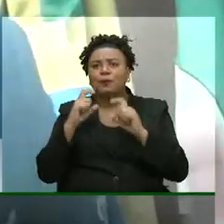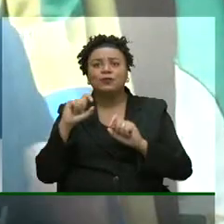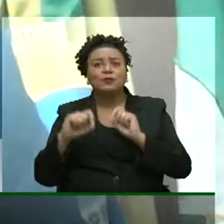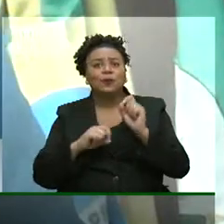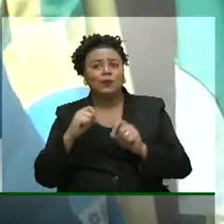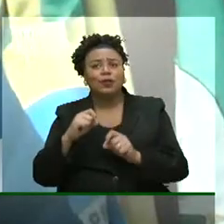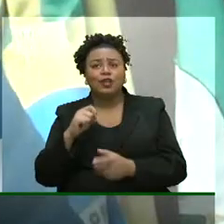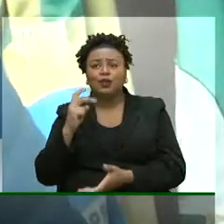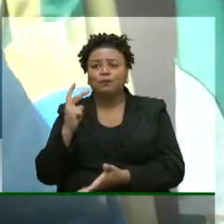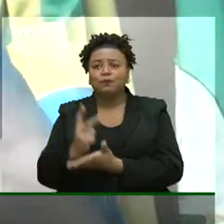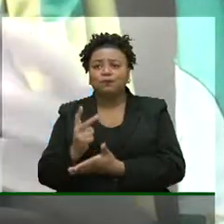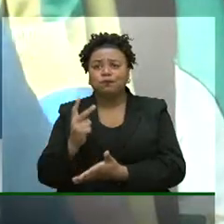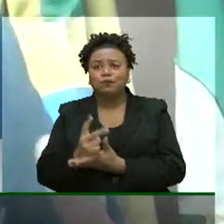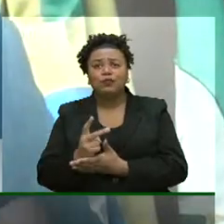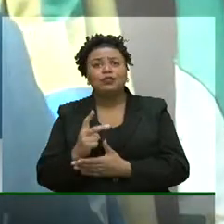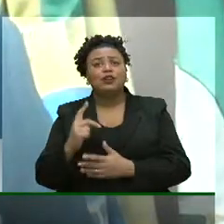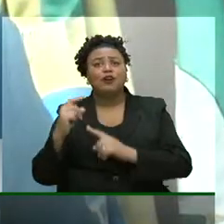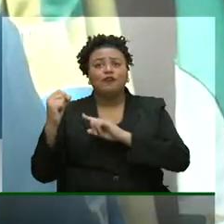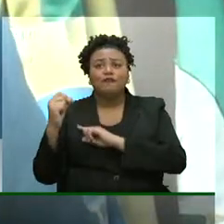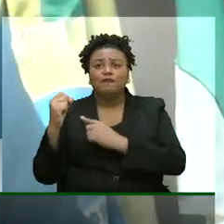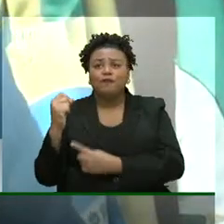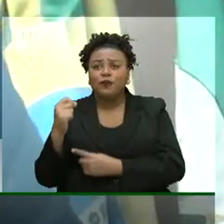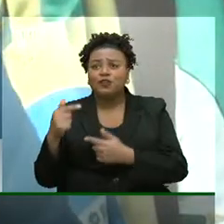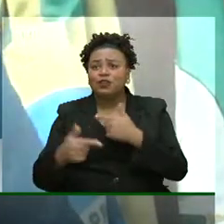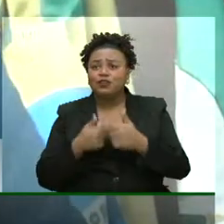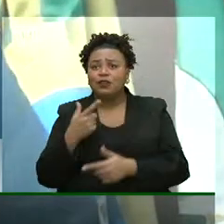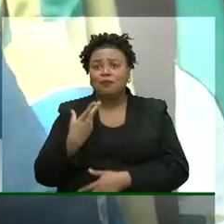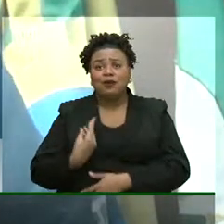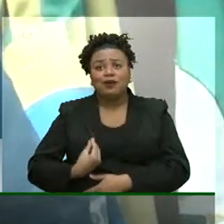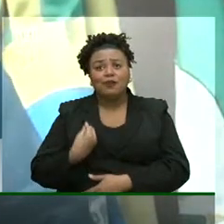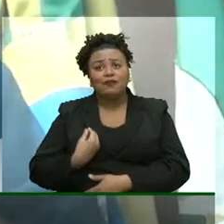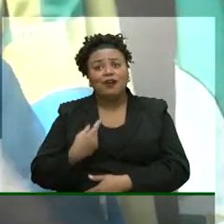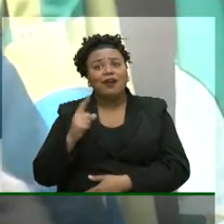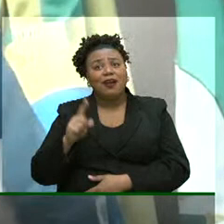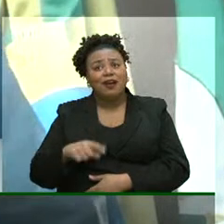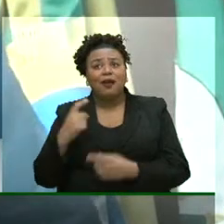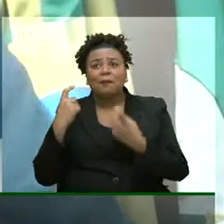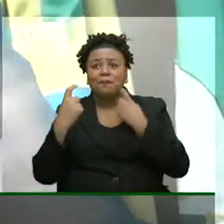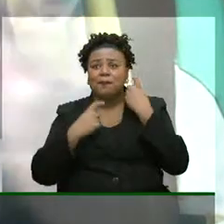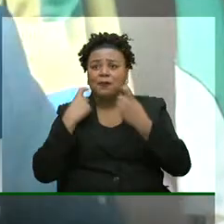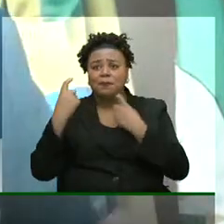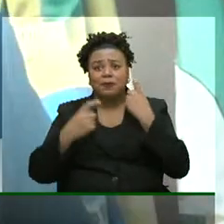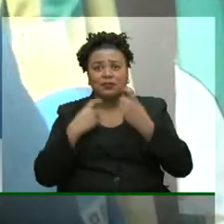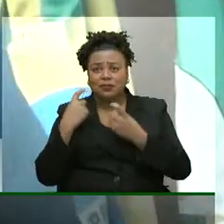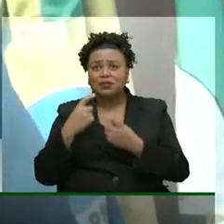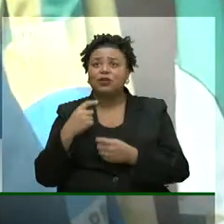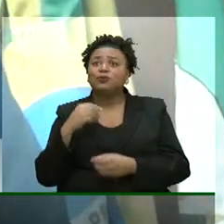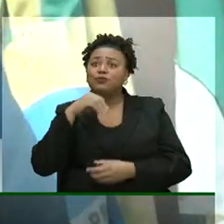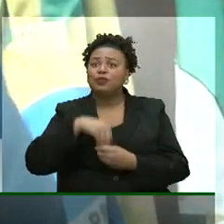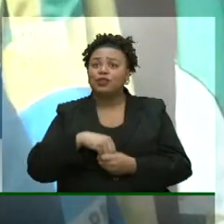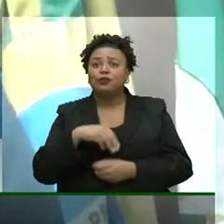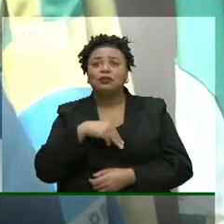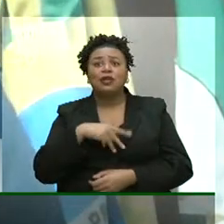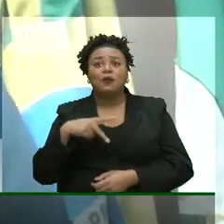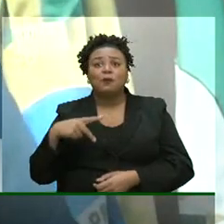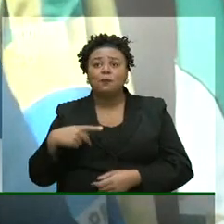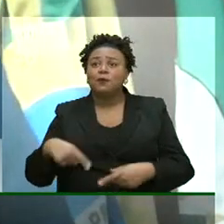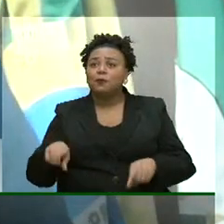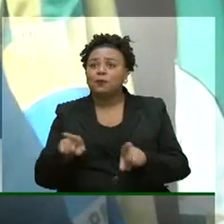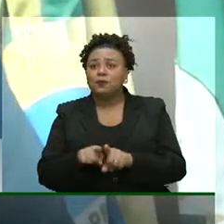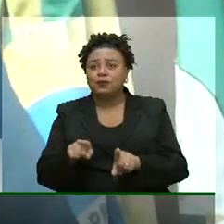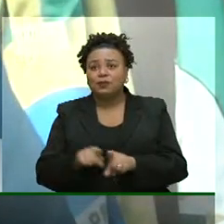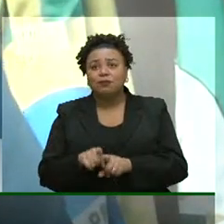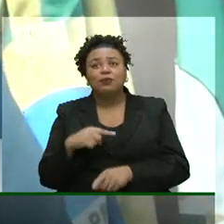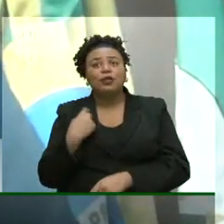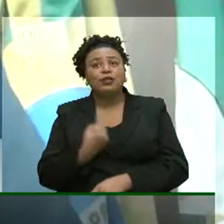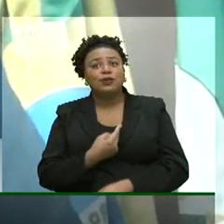de manter as forças de trabalho vivas, ela é uma preocupação que chegou ao Ministério Público também. E nós